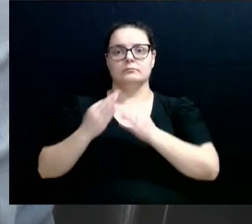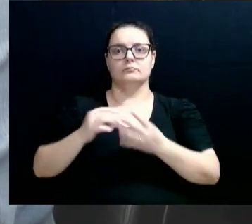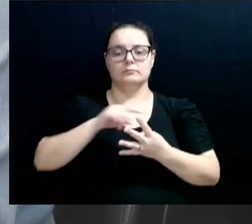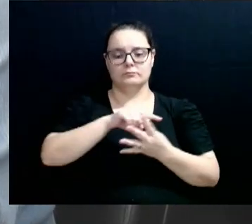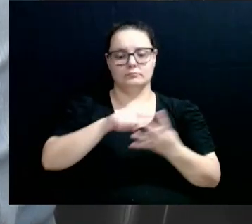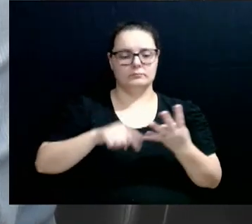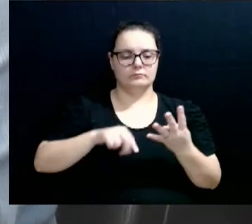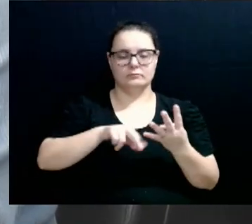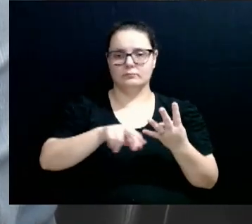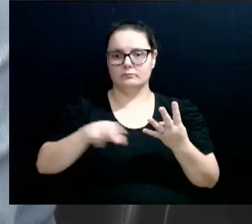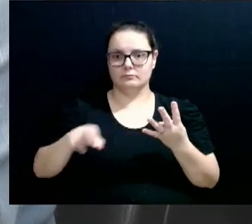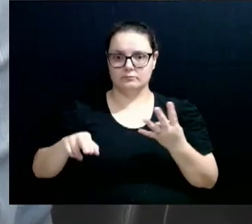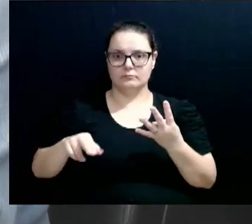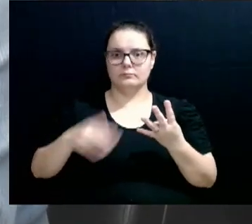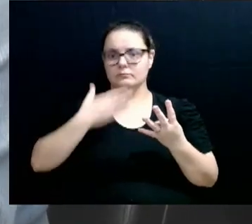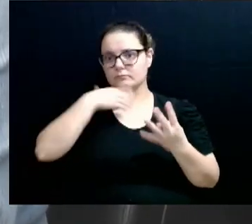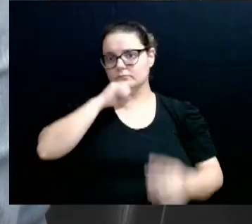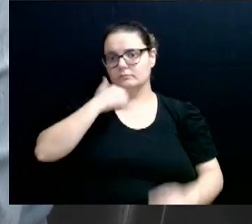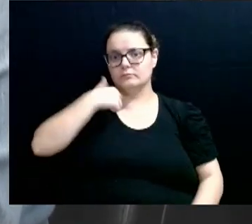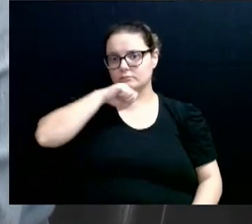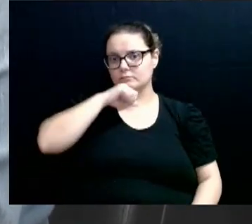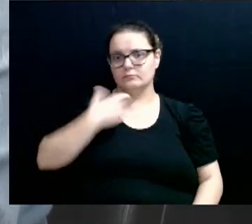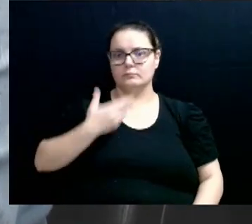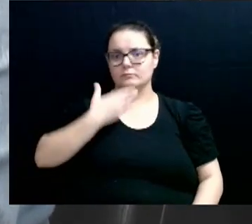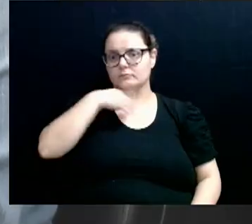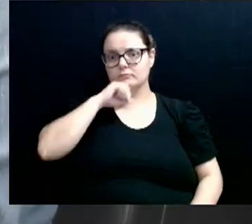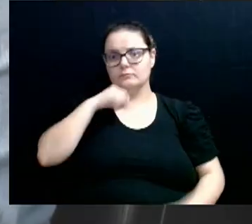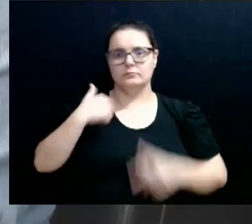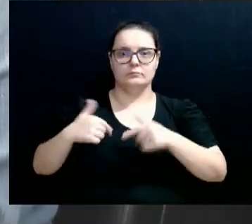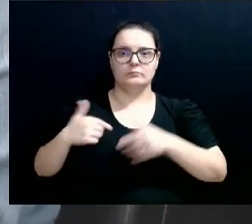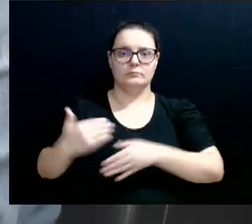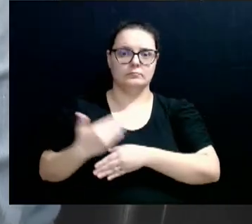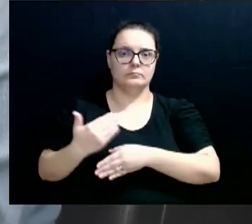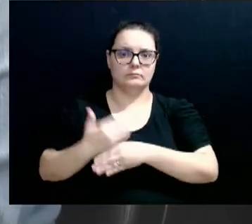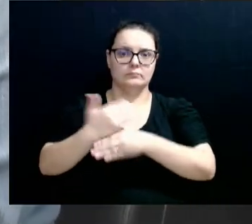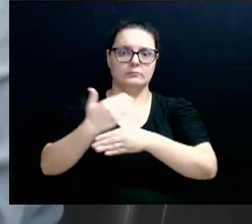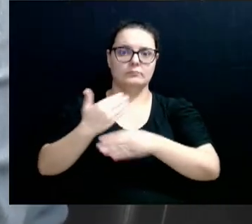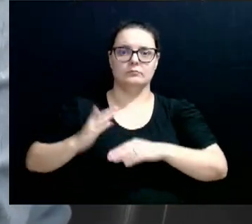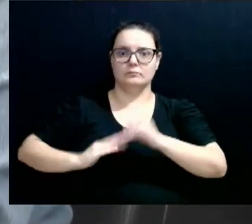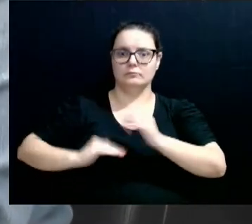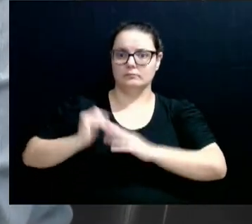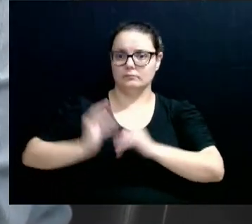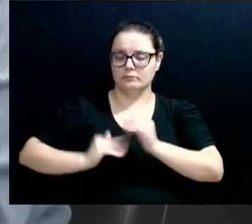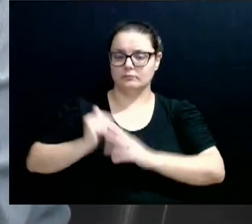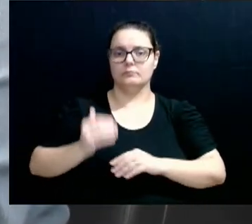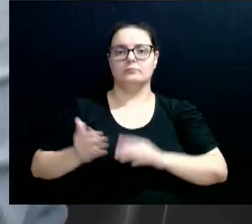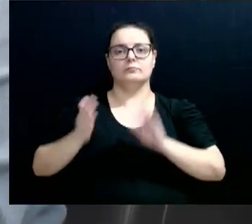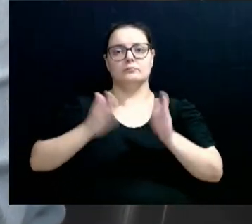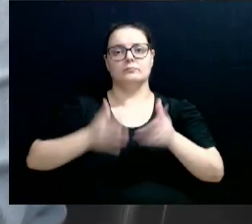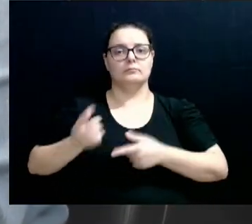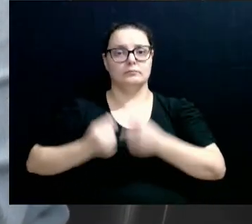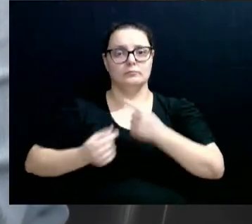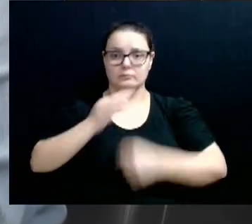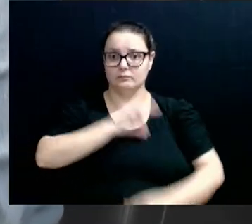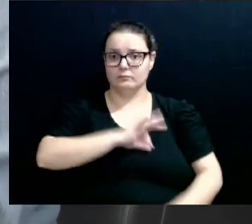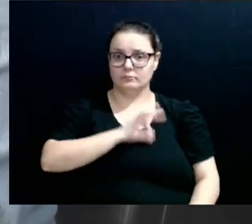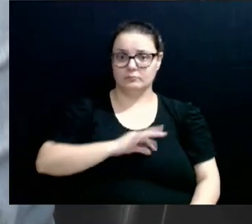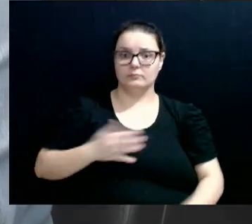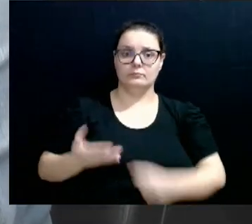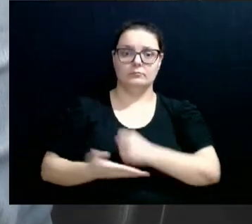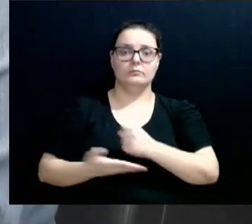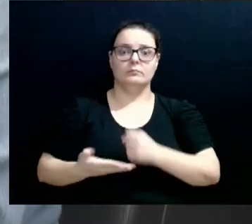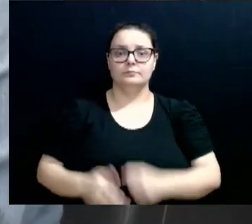pai e minha mãe. Meu pai trabalhava com obra, então o que ele produzia de renda basicamente era